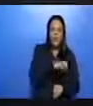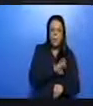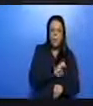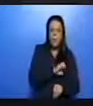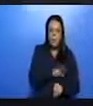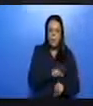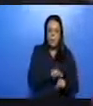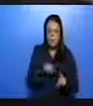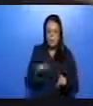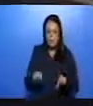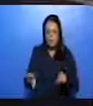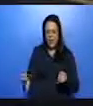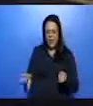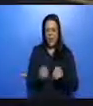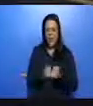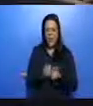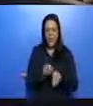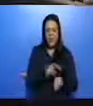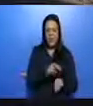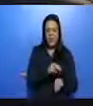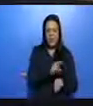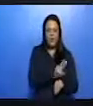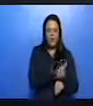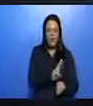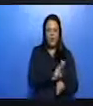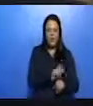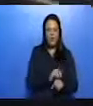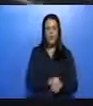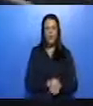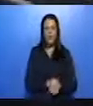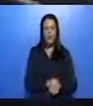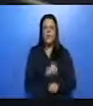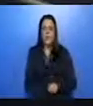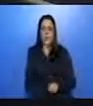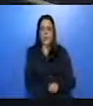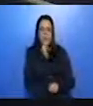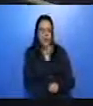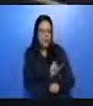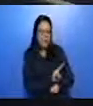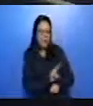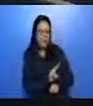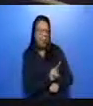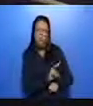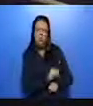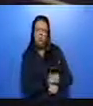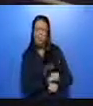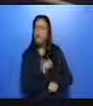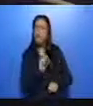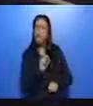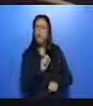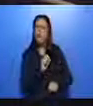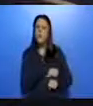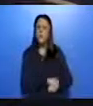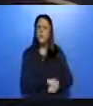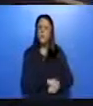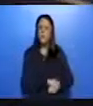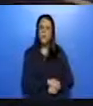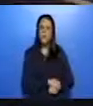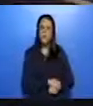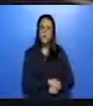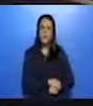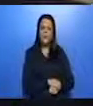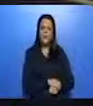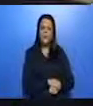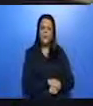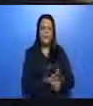Complementa o sentido de um nome. Esse nome, professora, é nome Maria? Não, gente, tudo que não é verbo, lembra